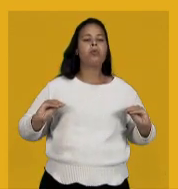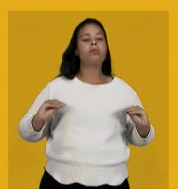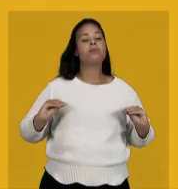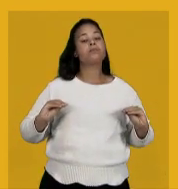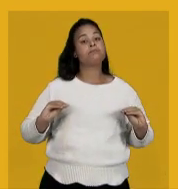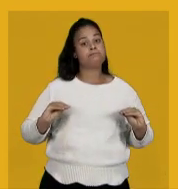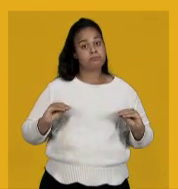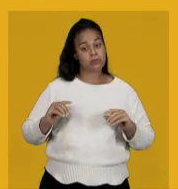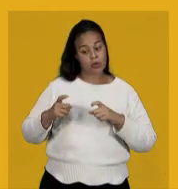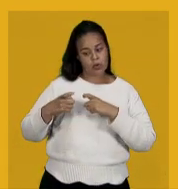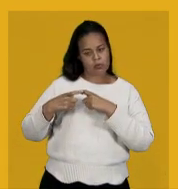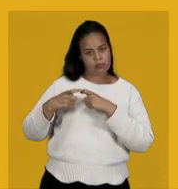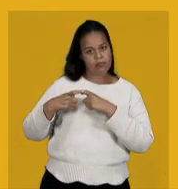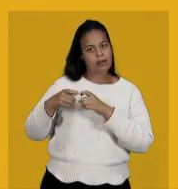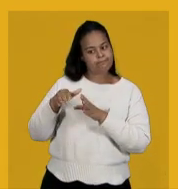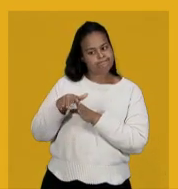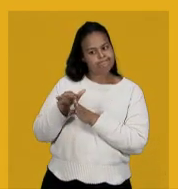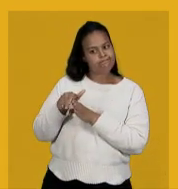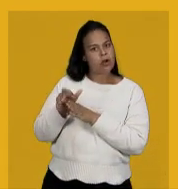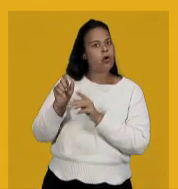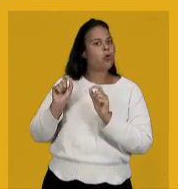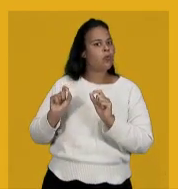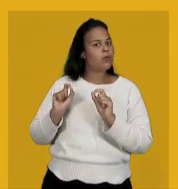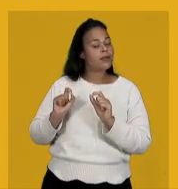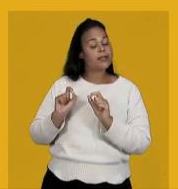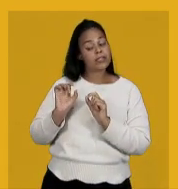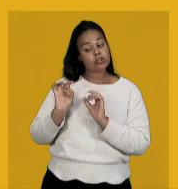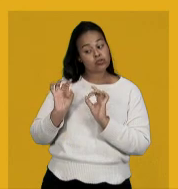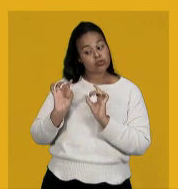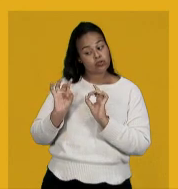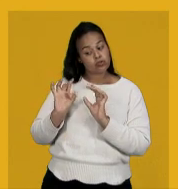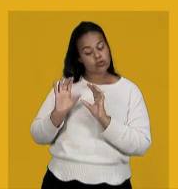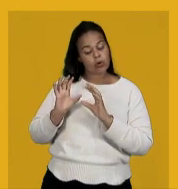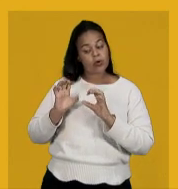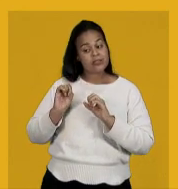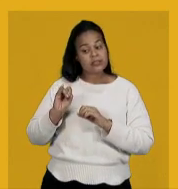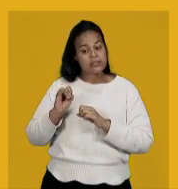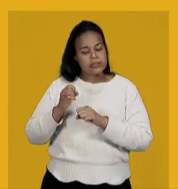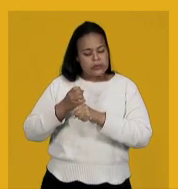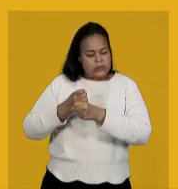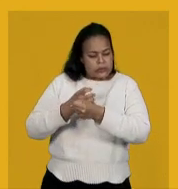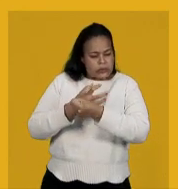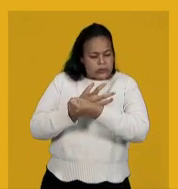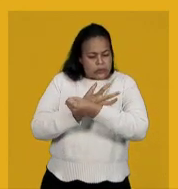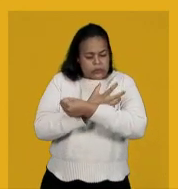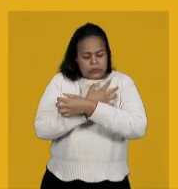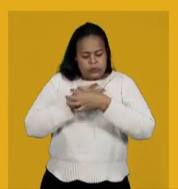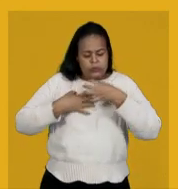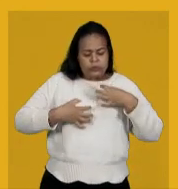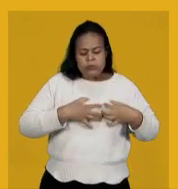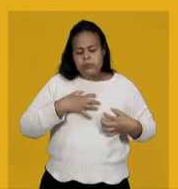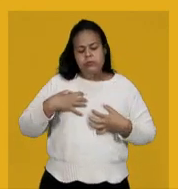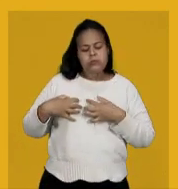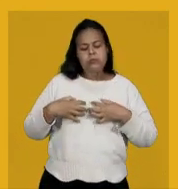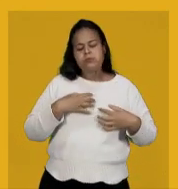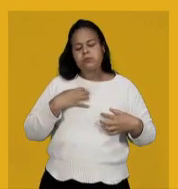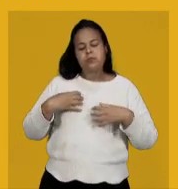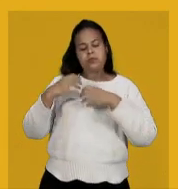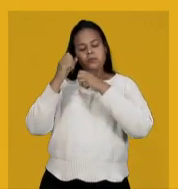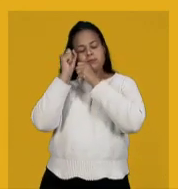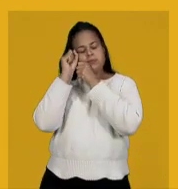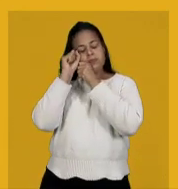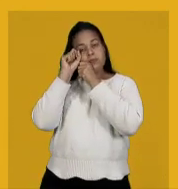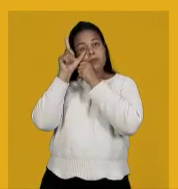Porém, o médico orientou a utilização do medicamento apenas nos momentos de crise, de ansiedade ou insônia. Aí, se a pessoa